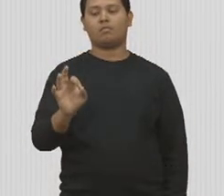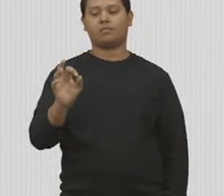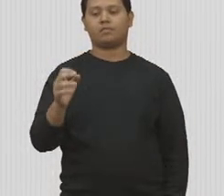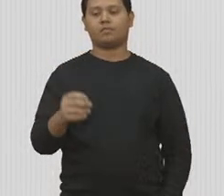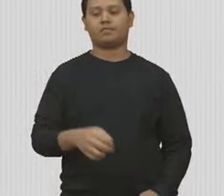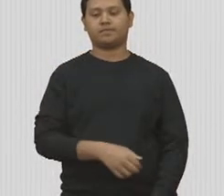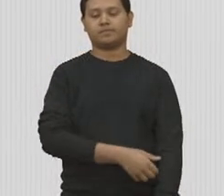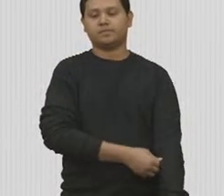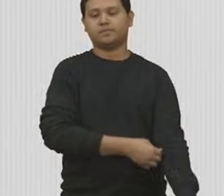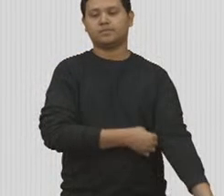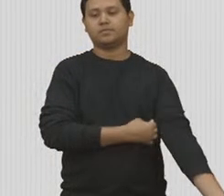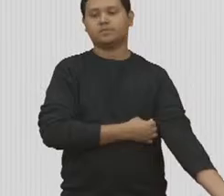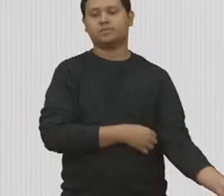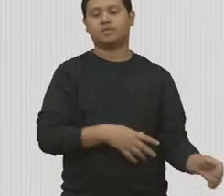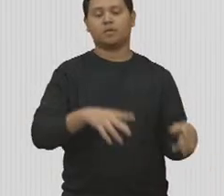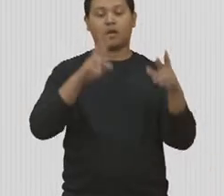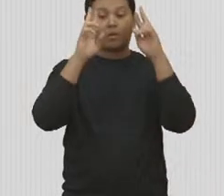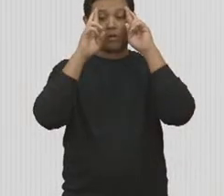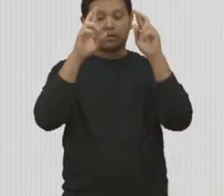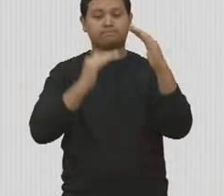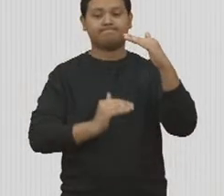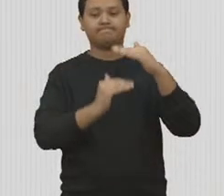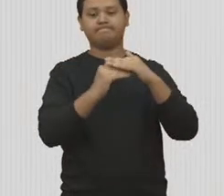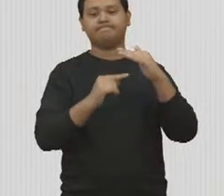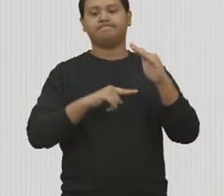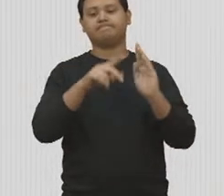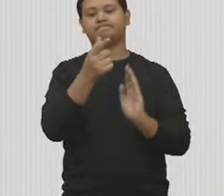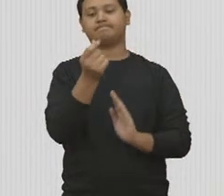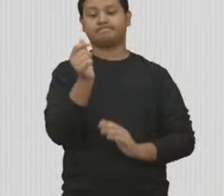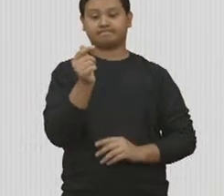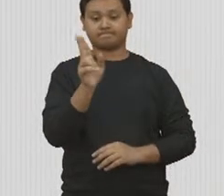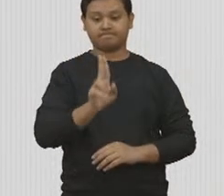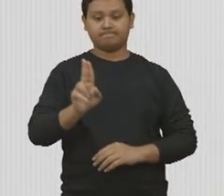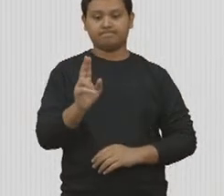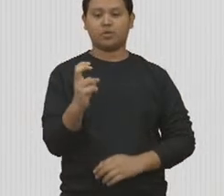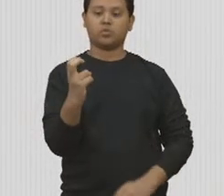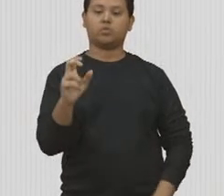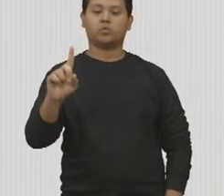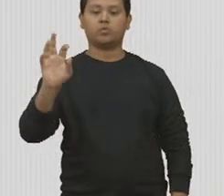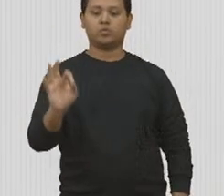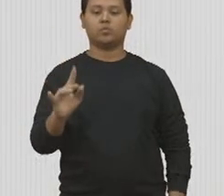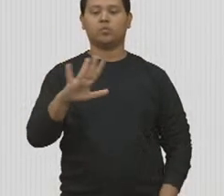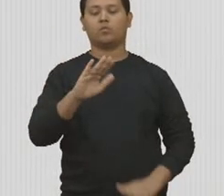45,20%, respeitando aí o limite prudencial de 51%